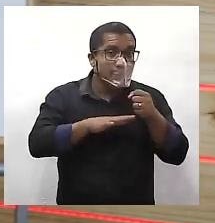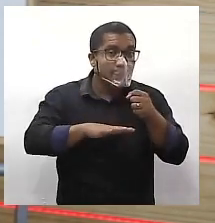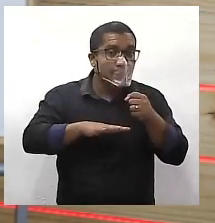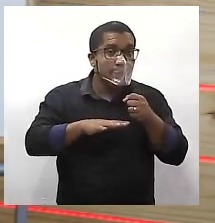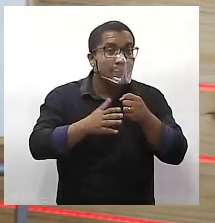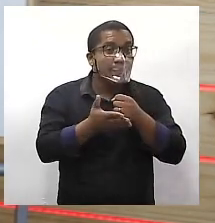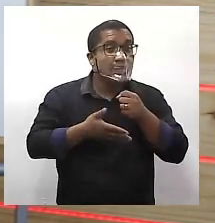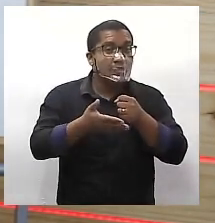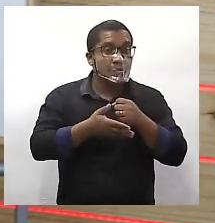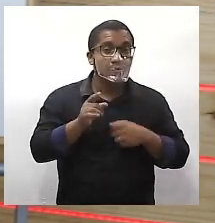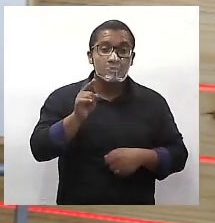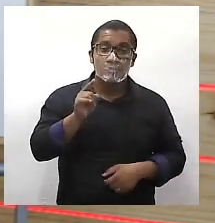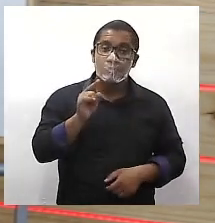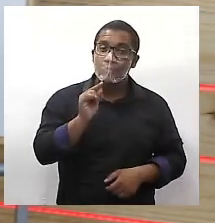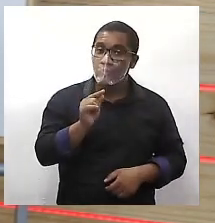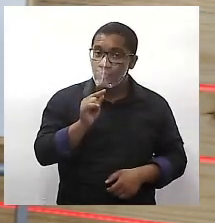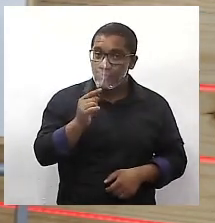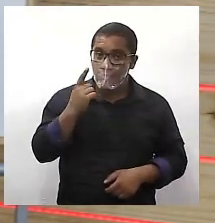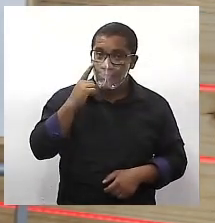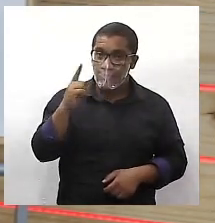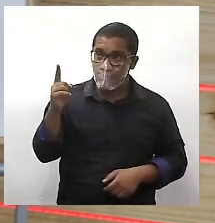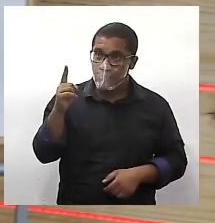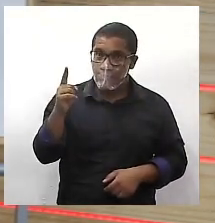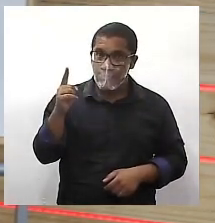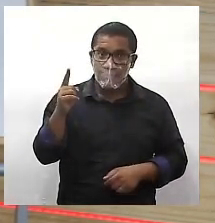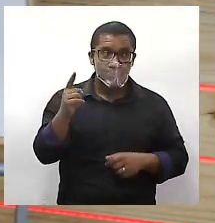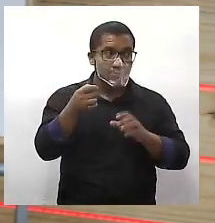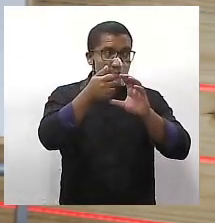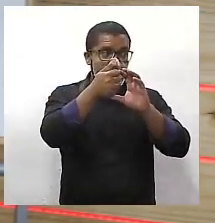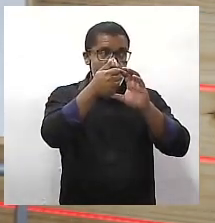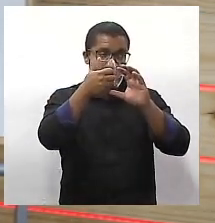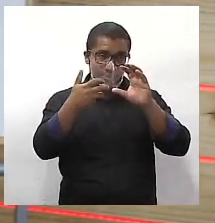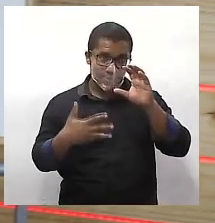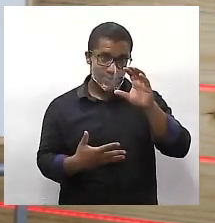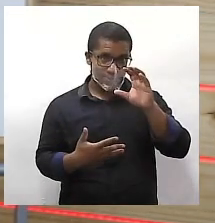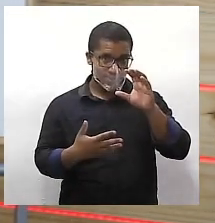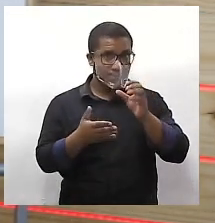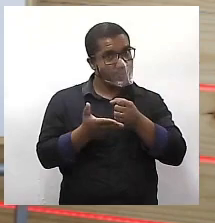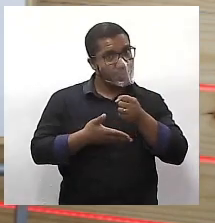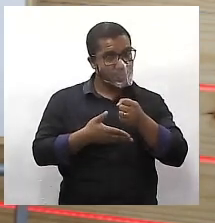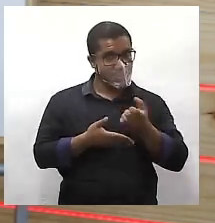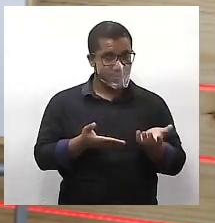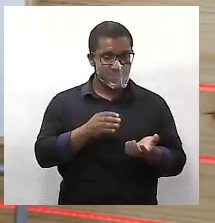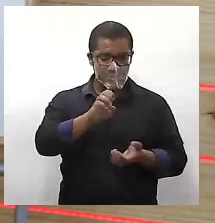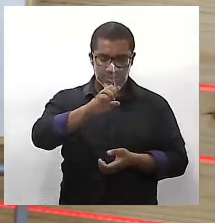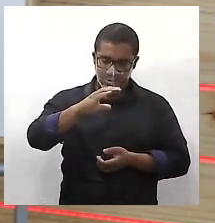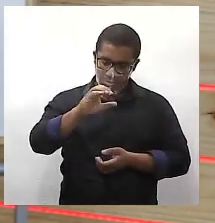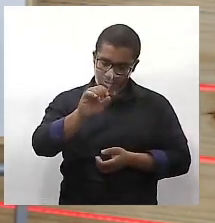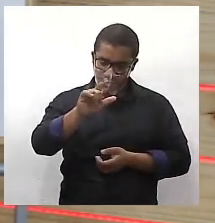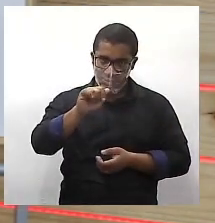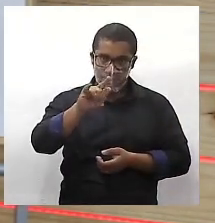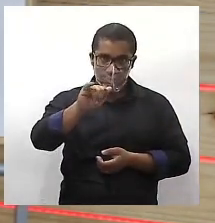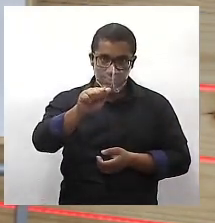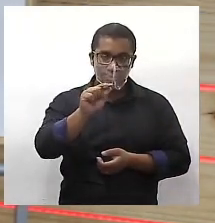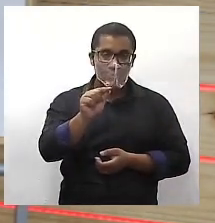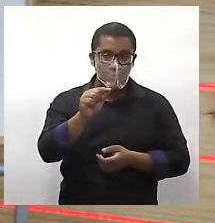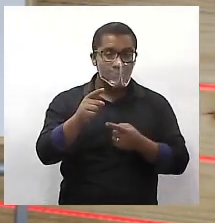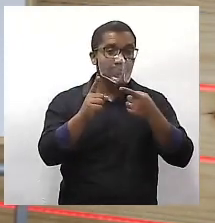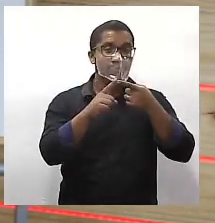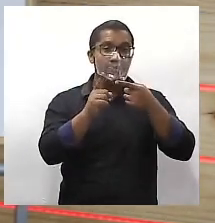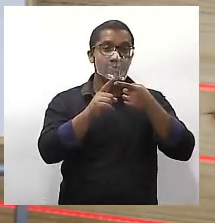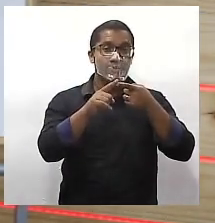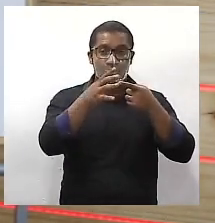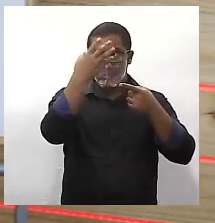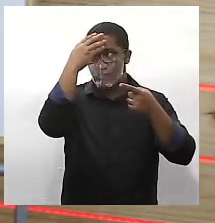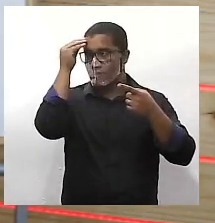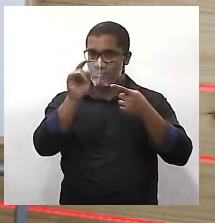conceitos básicos. Lembrem dos conceitos básicos de ecologia. Aí assim, primeiro conceito que você não pode esquecer